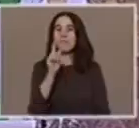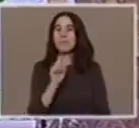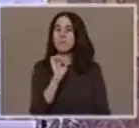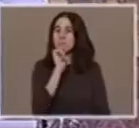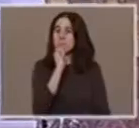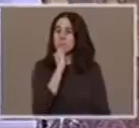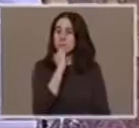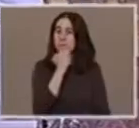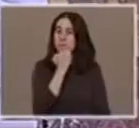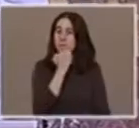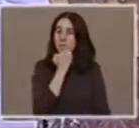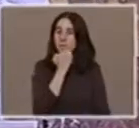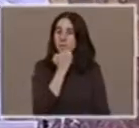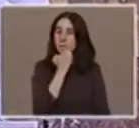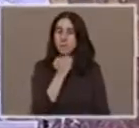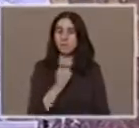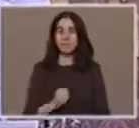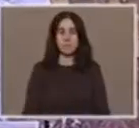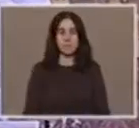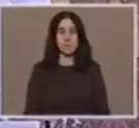Mistério da fé.